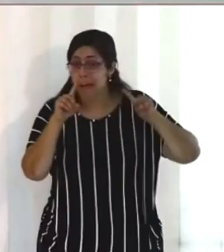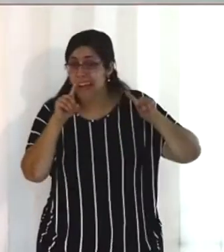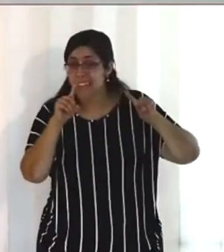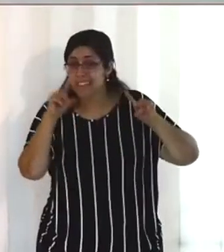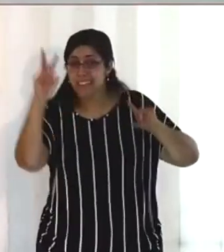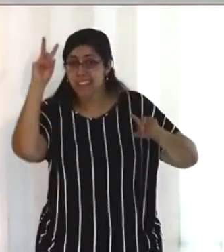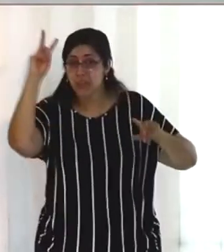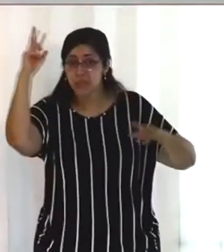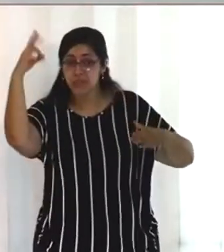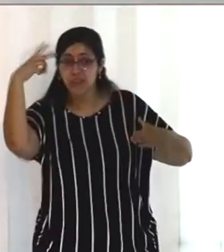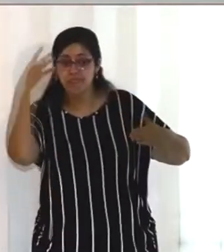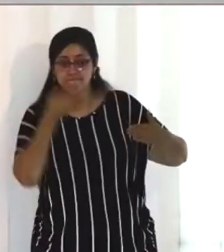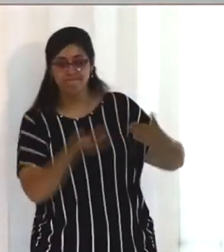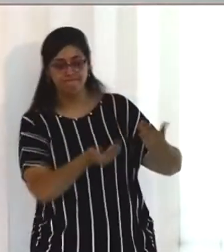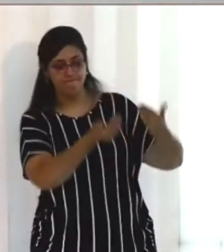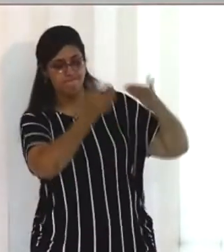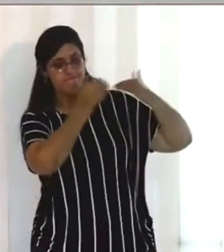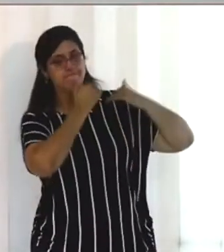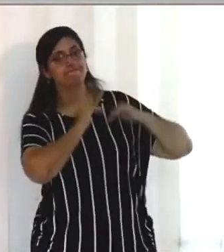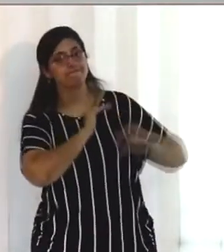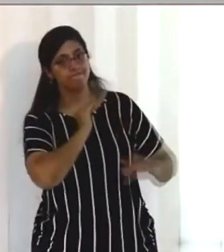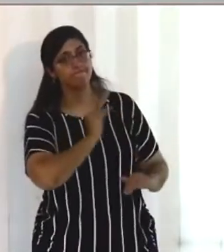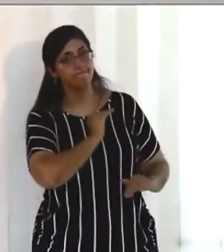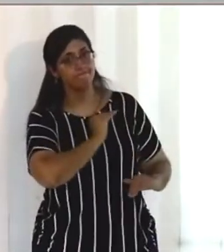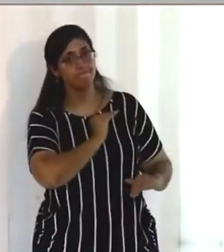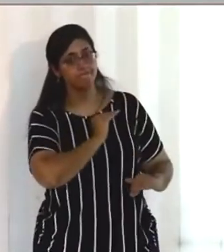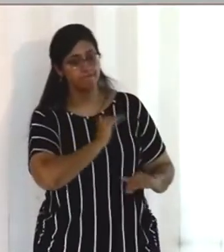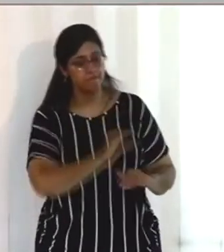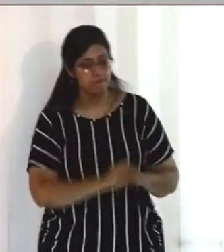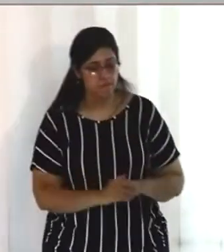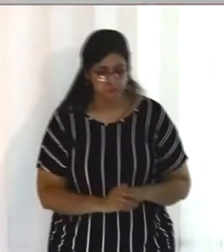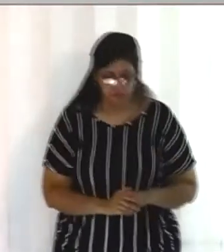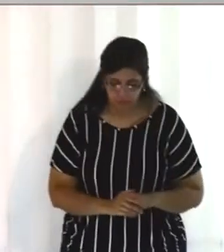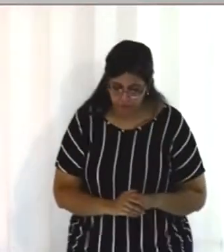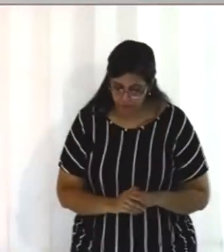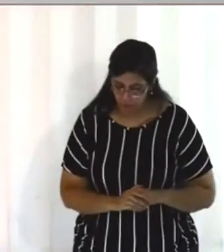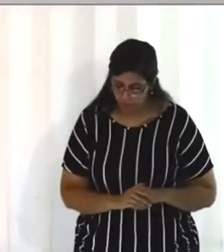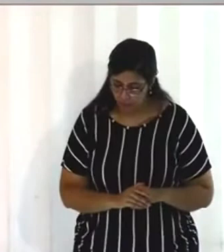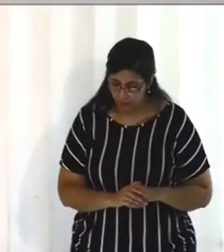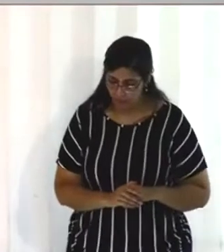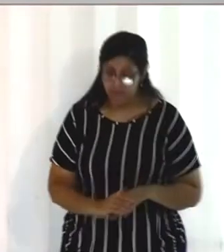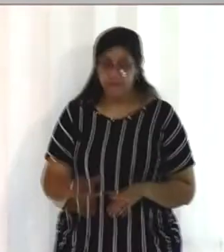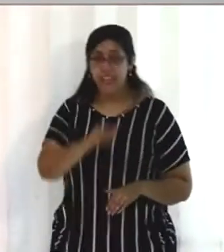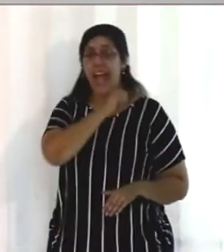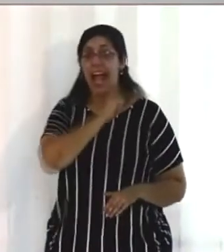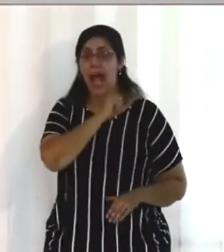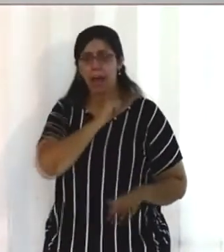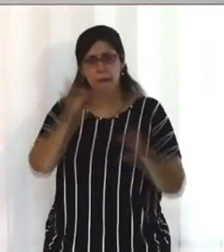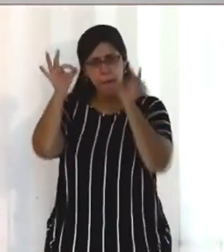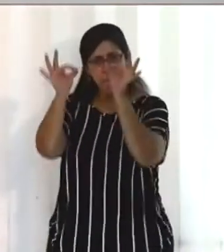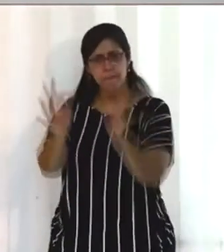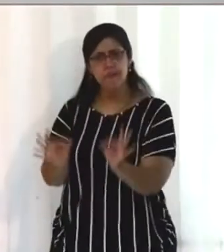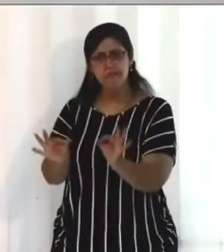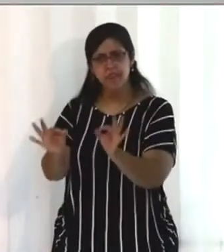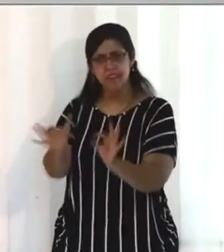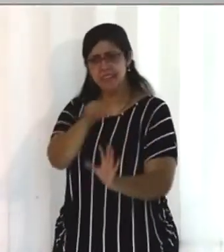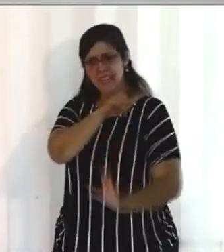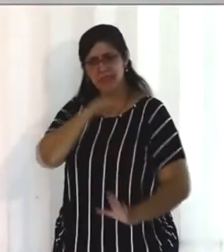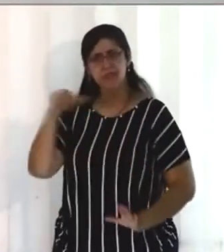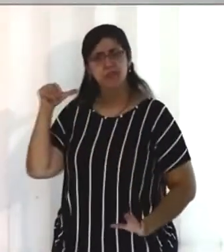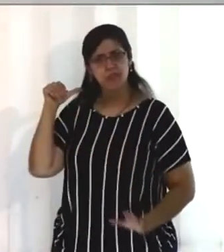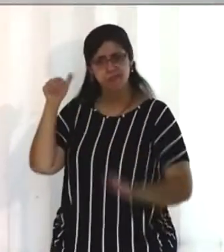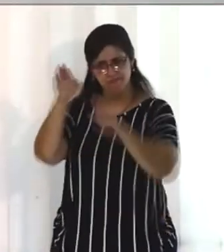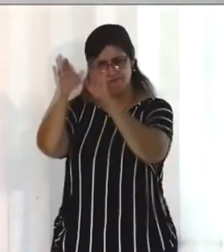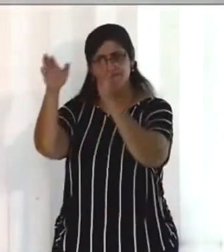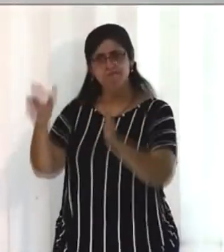oferta. Então o texto nos diz que Abel ofereceu excelente sacrifício, mais excelente sacrifício do